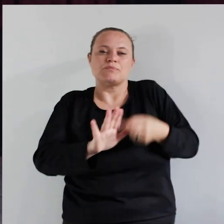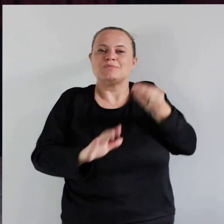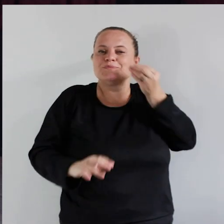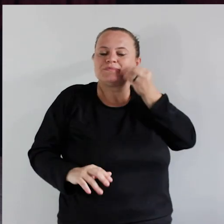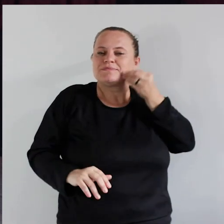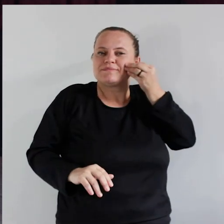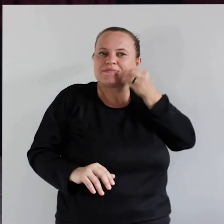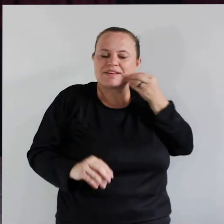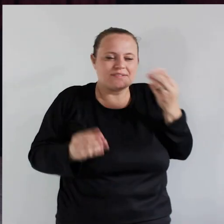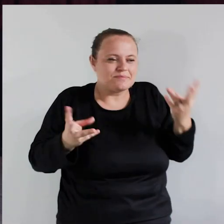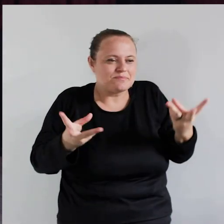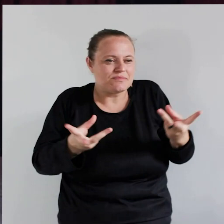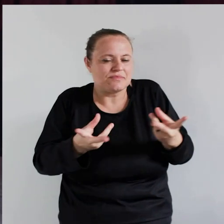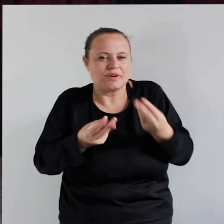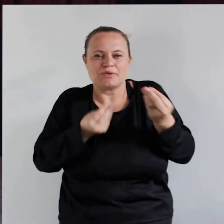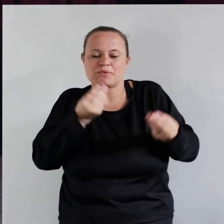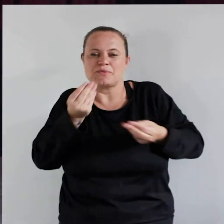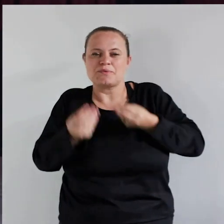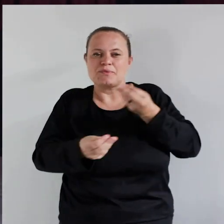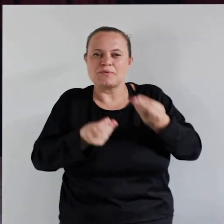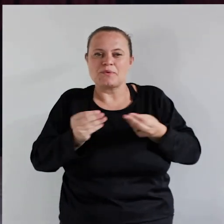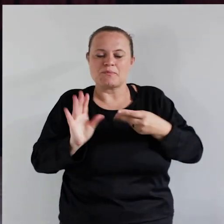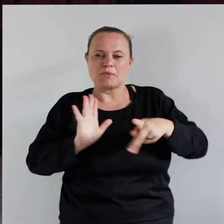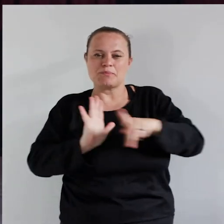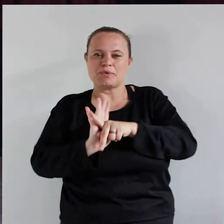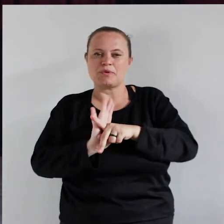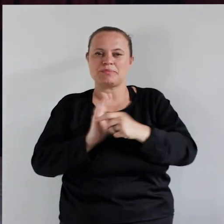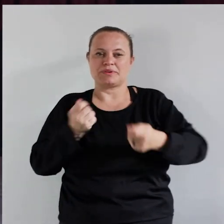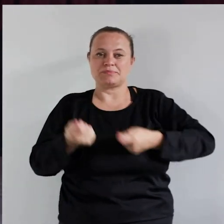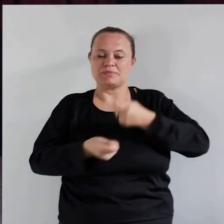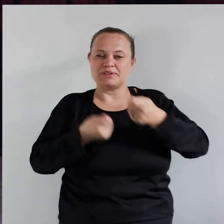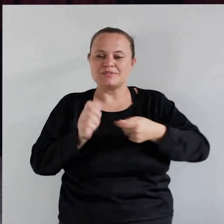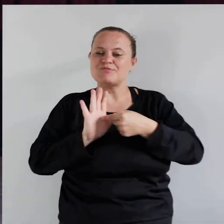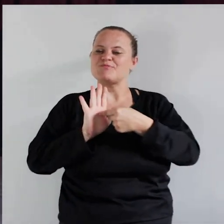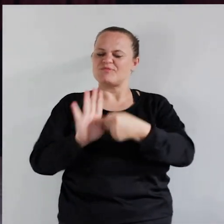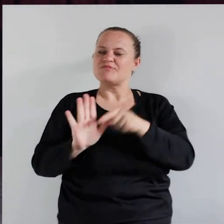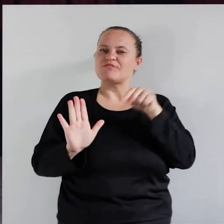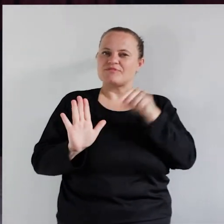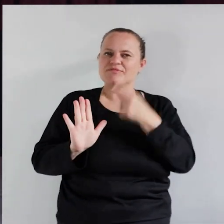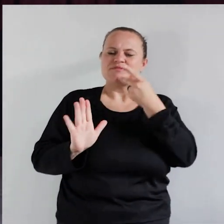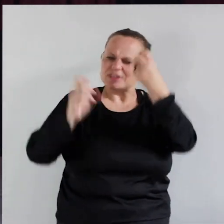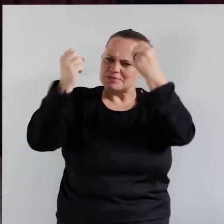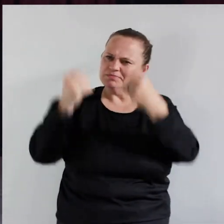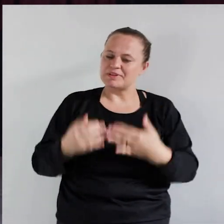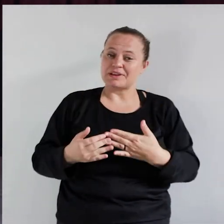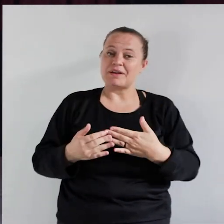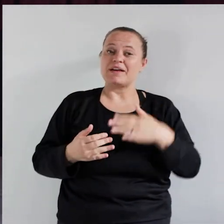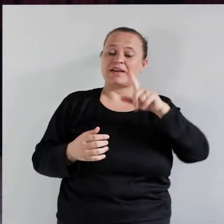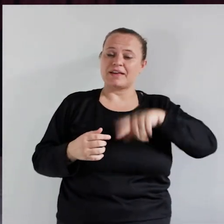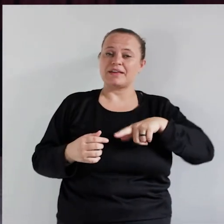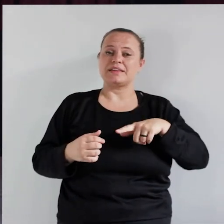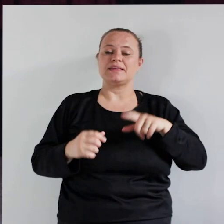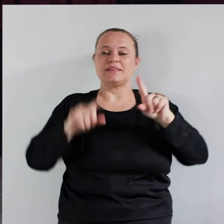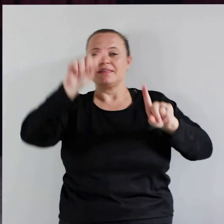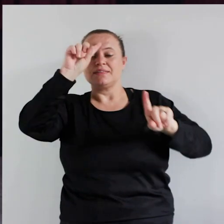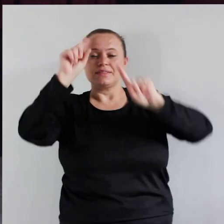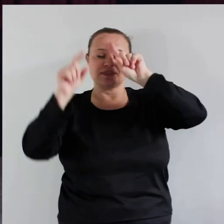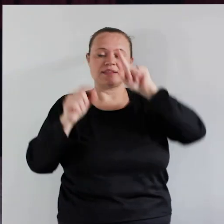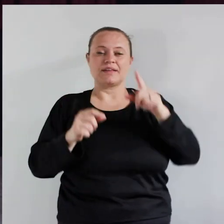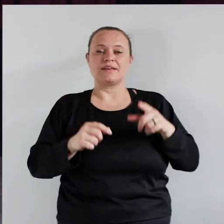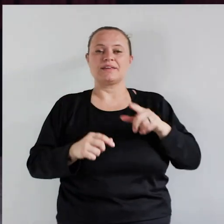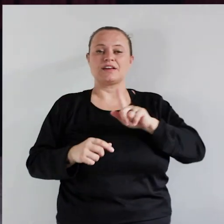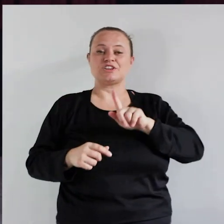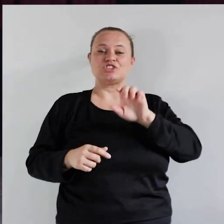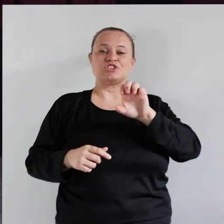que signifiquem experiências muito ricas em relação ao que a própria administração fala do que é gestão,